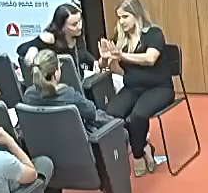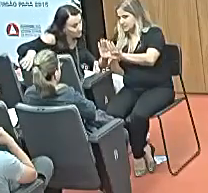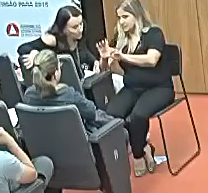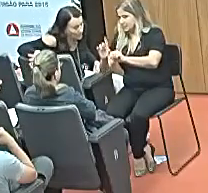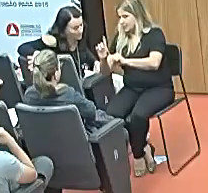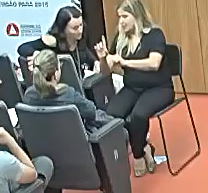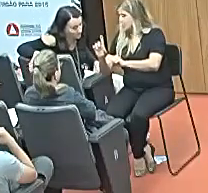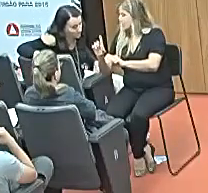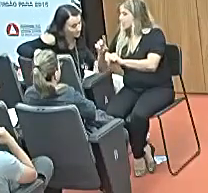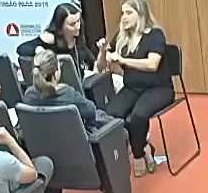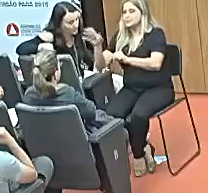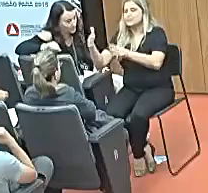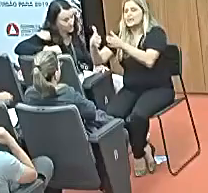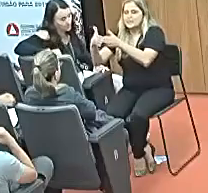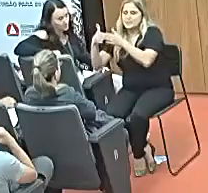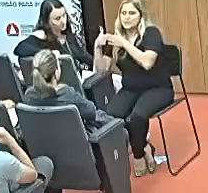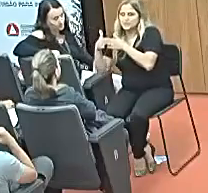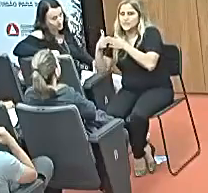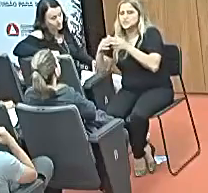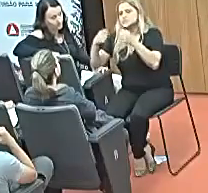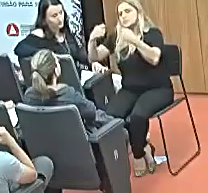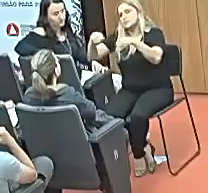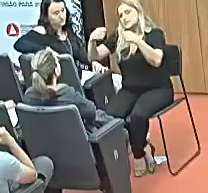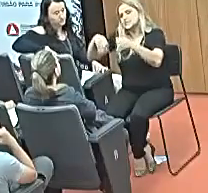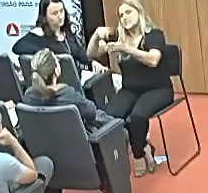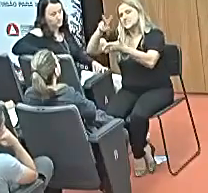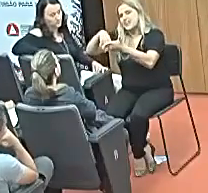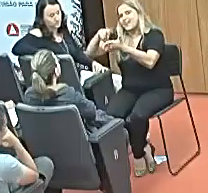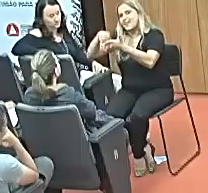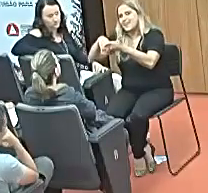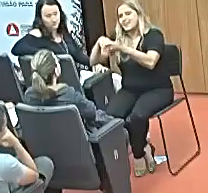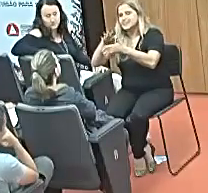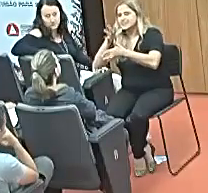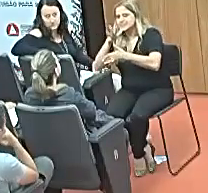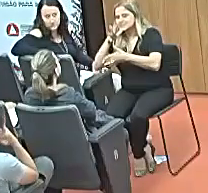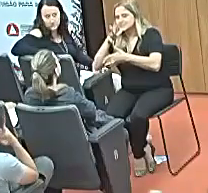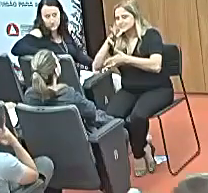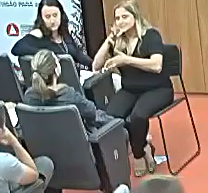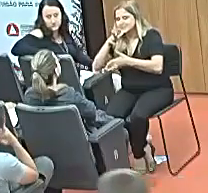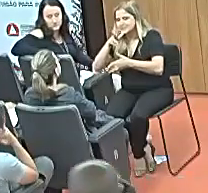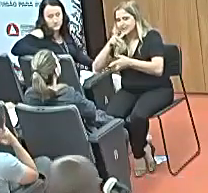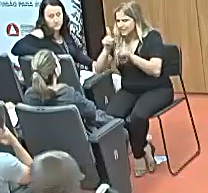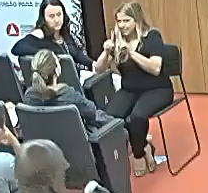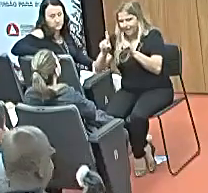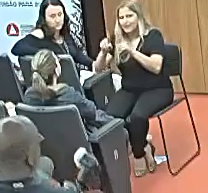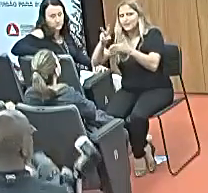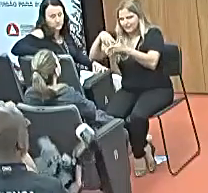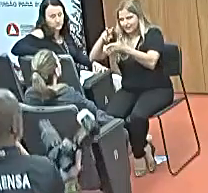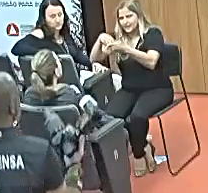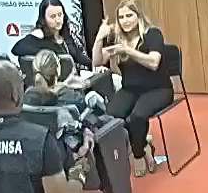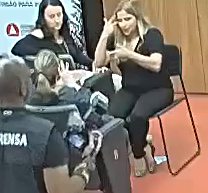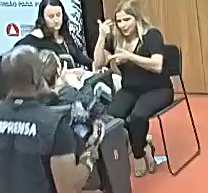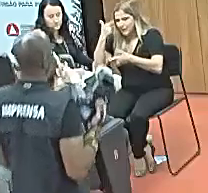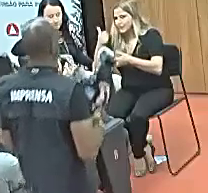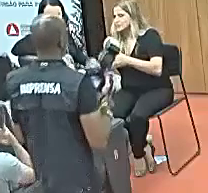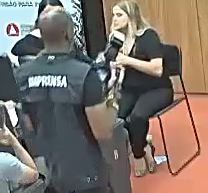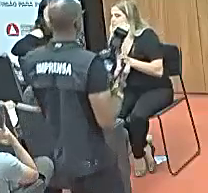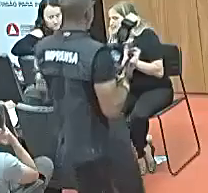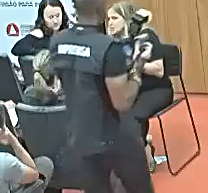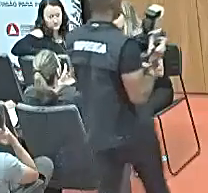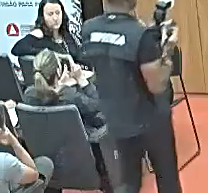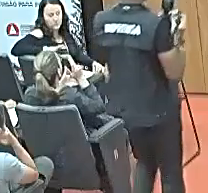minas penso que esses 15 anos de participação e um certo